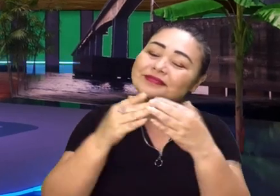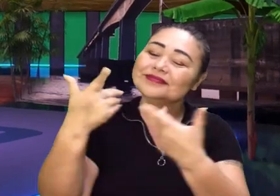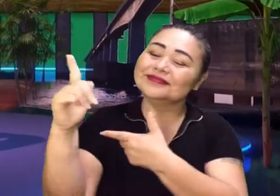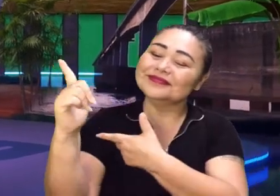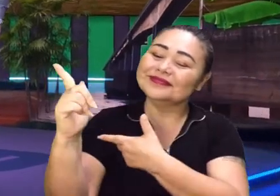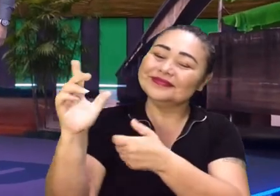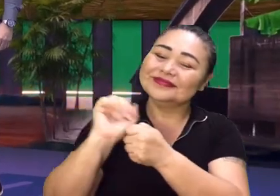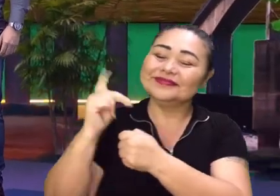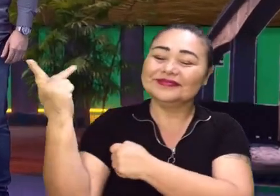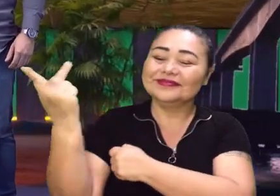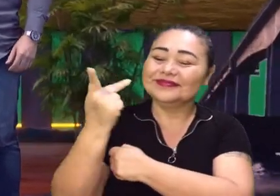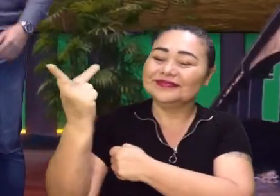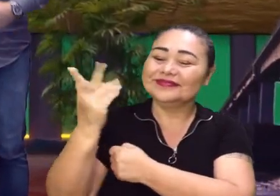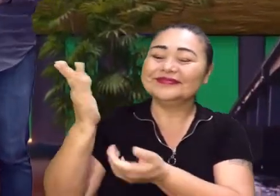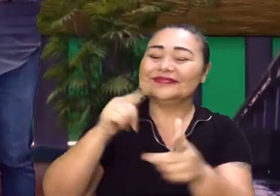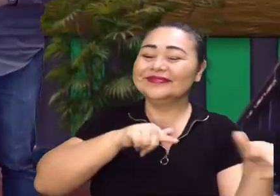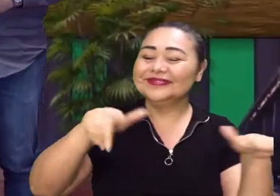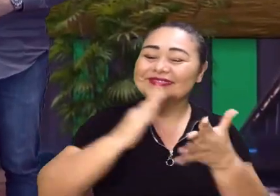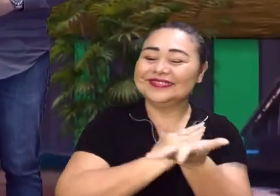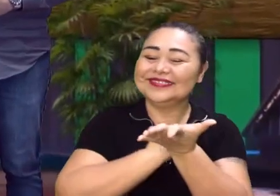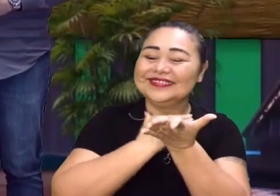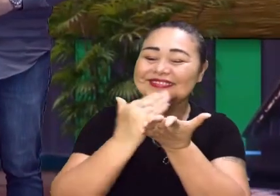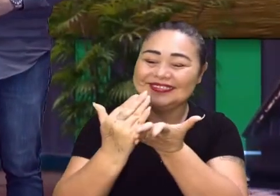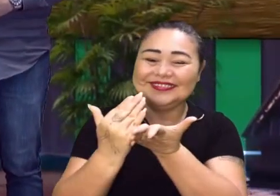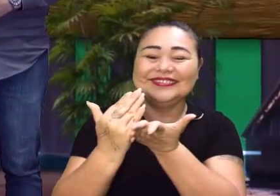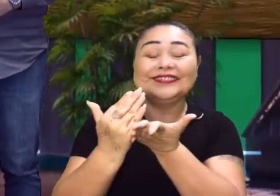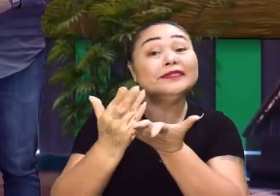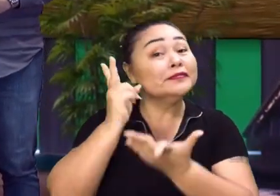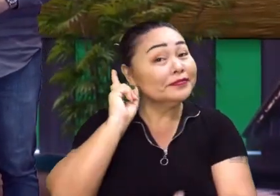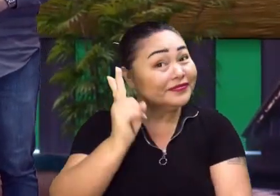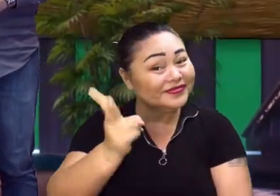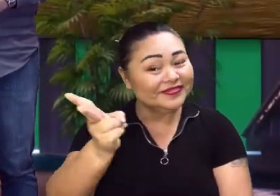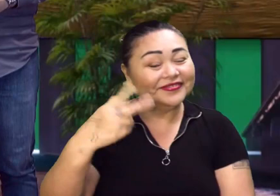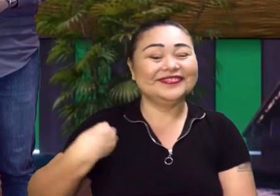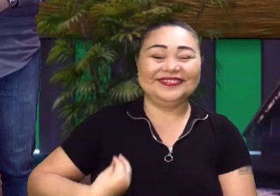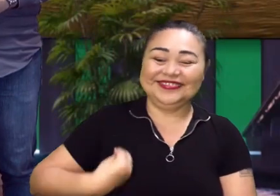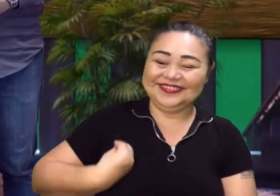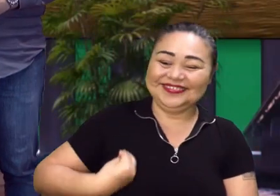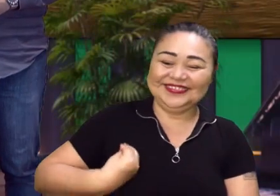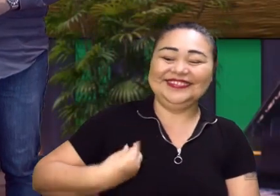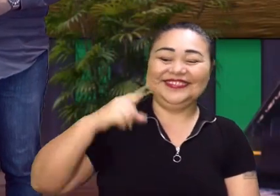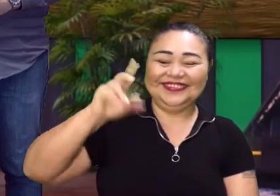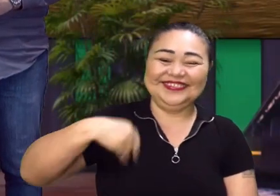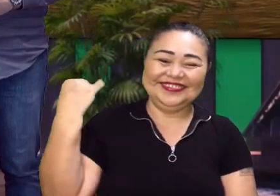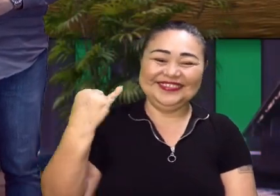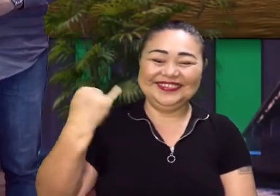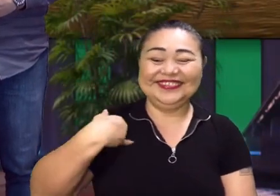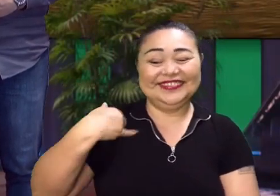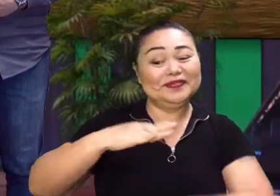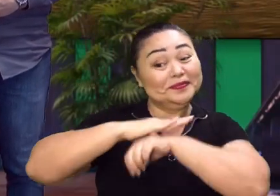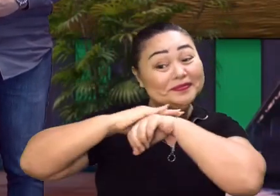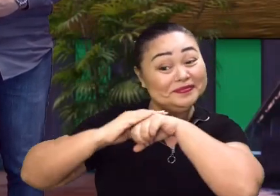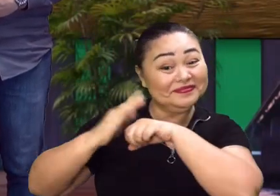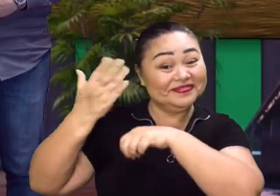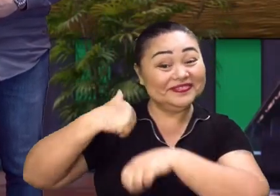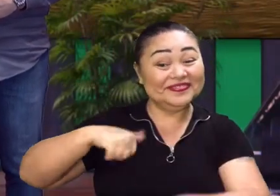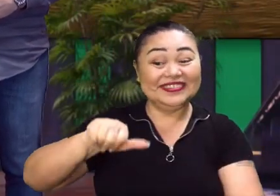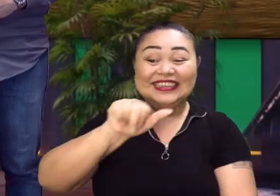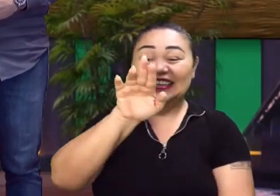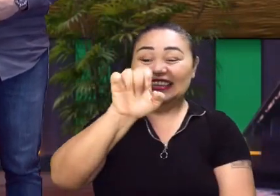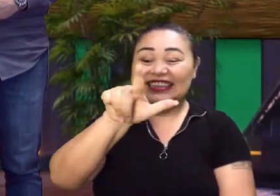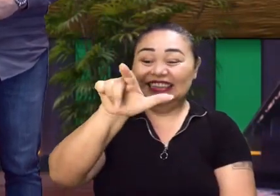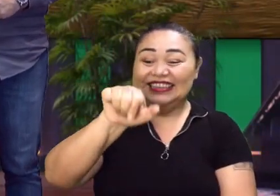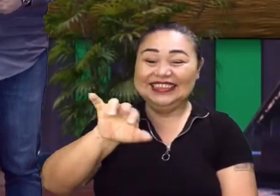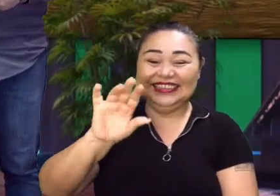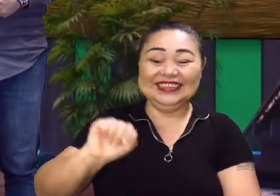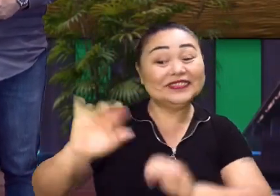mais uma semana iniciando aí e sempre com a presença fundamental da nossa querida aldelinda